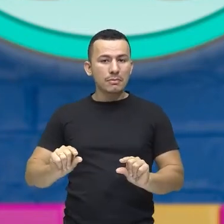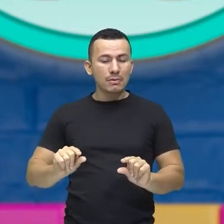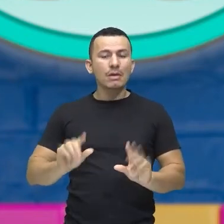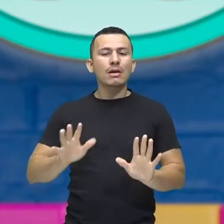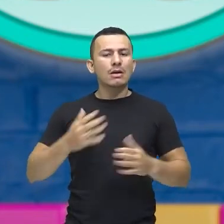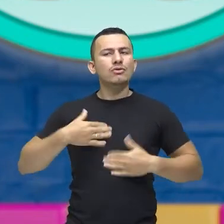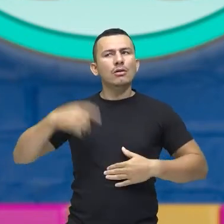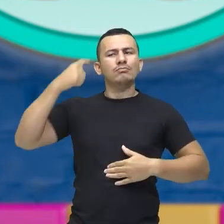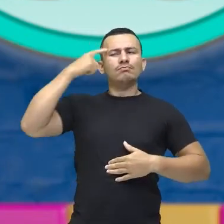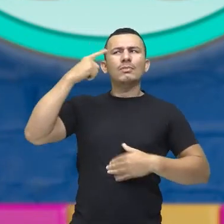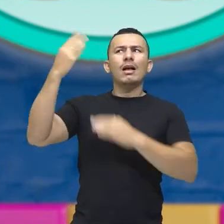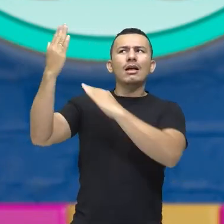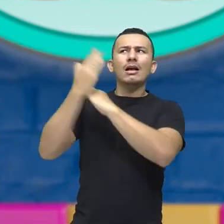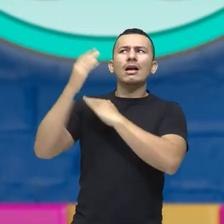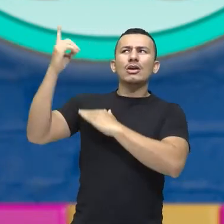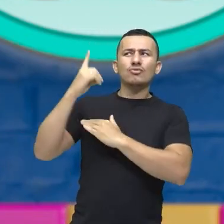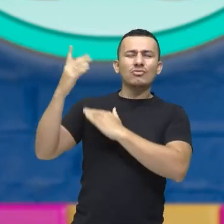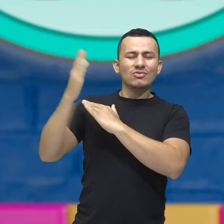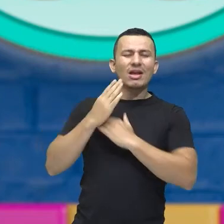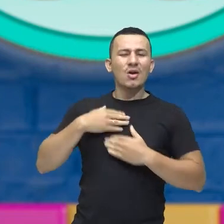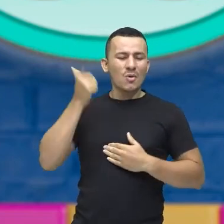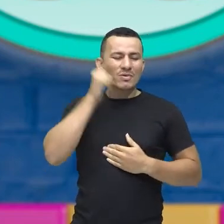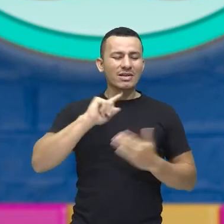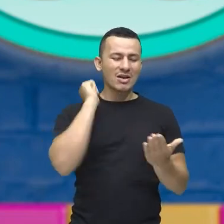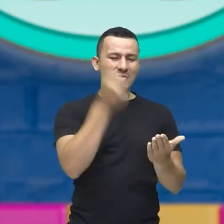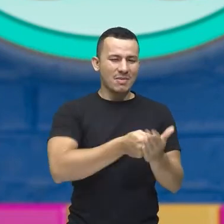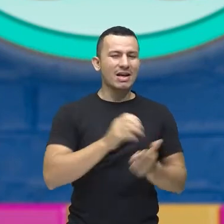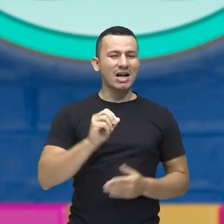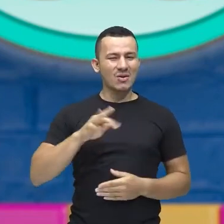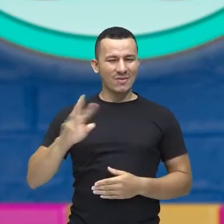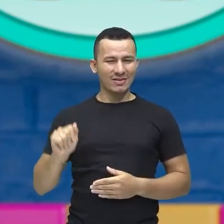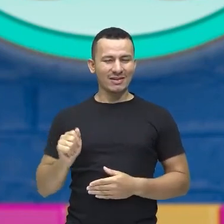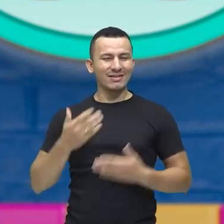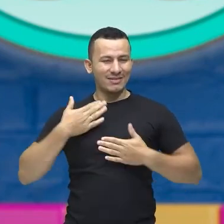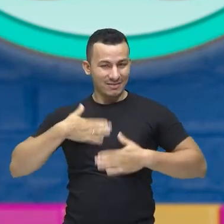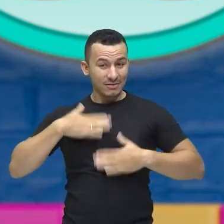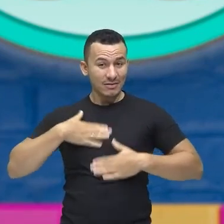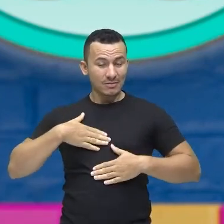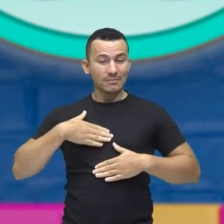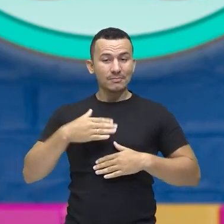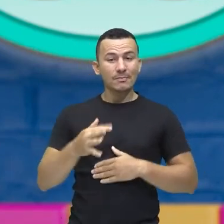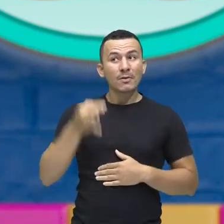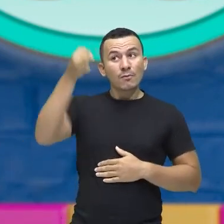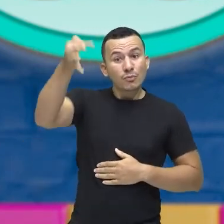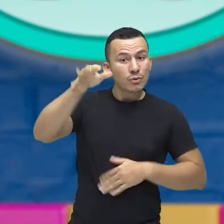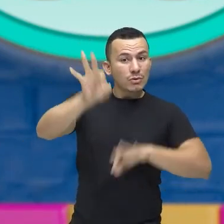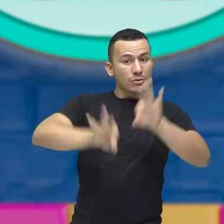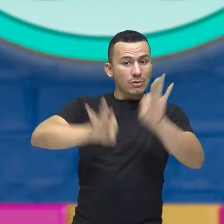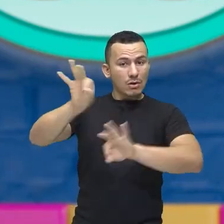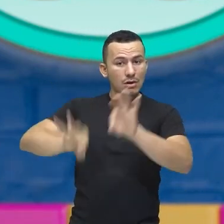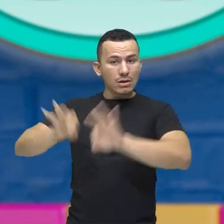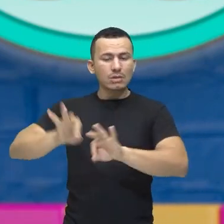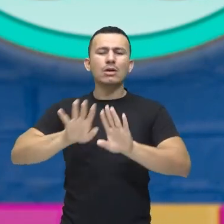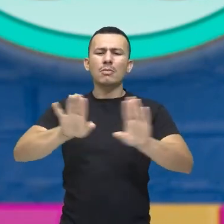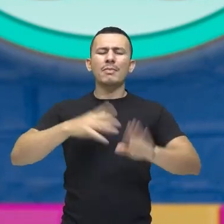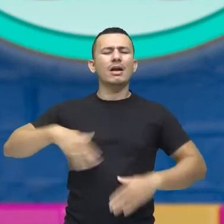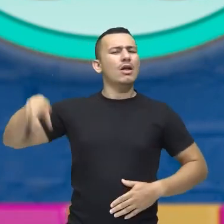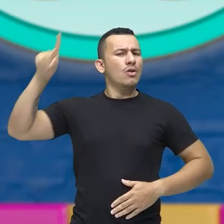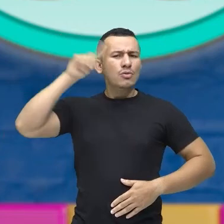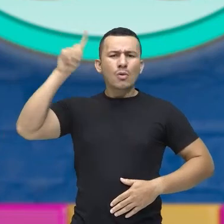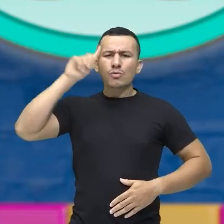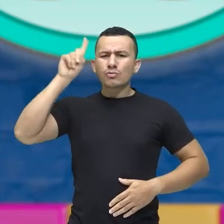tudo certo, Deus vai me ajudar. Né, Renatinha? Mas durante todos os dias eu